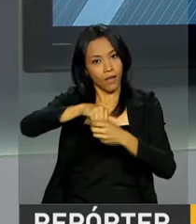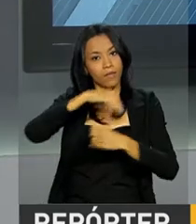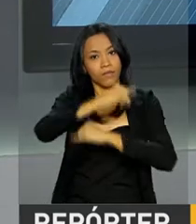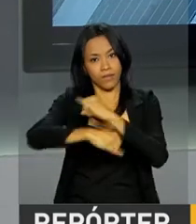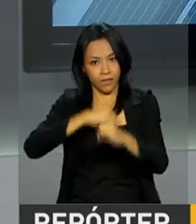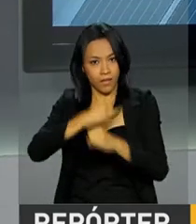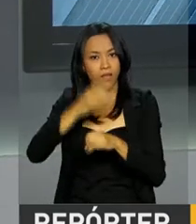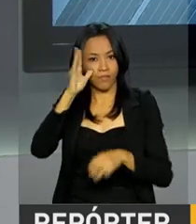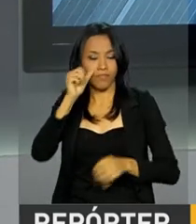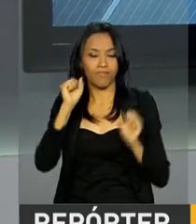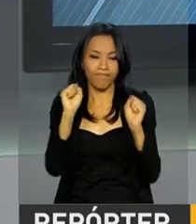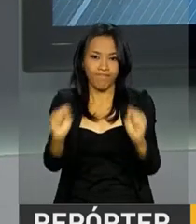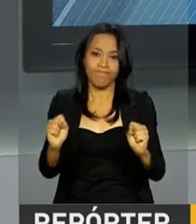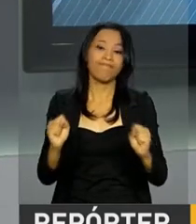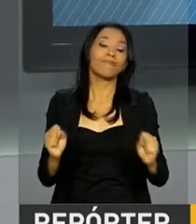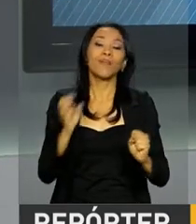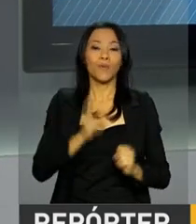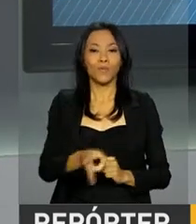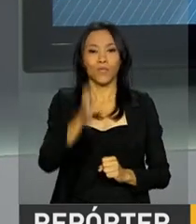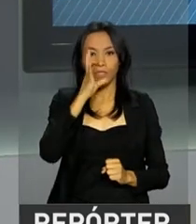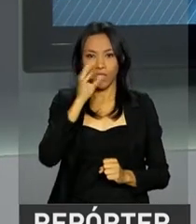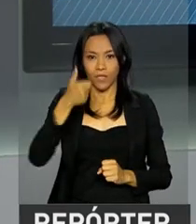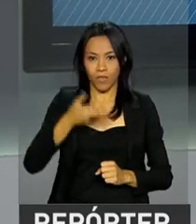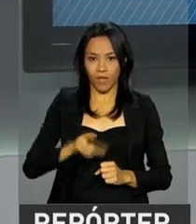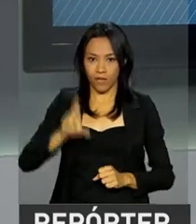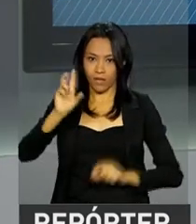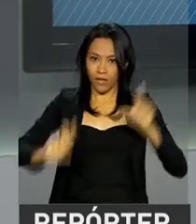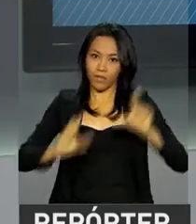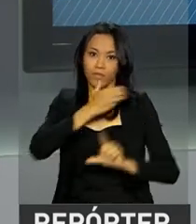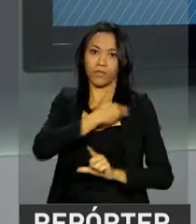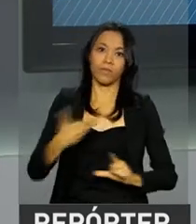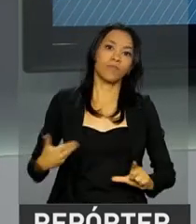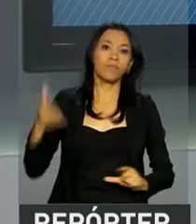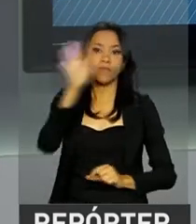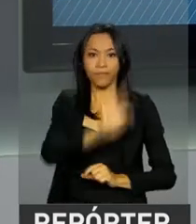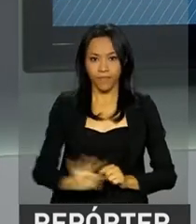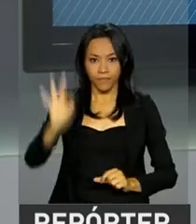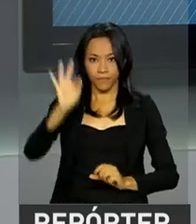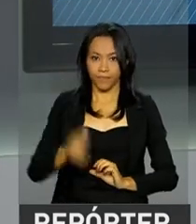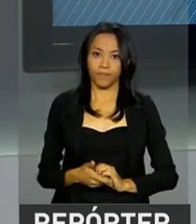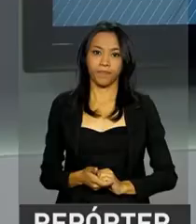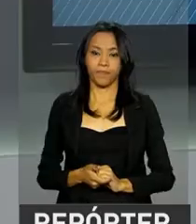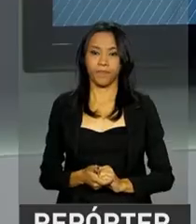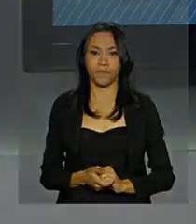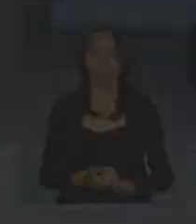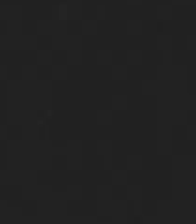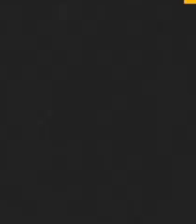página da NBR na internet. Continue com a gente na NBR, a TV do Governo Federal.